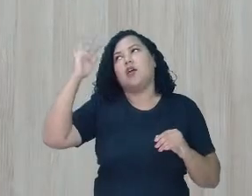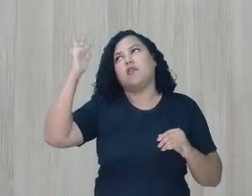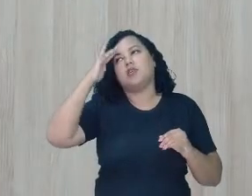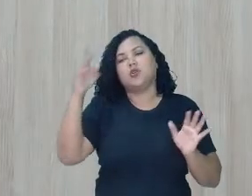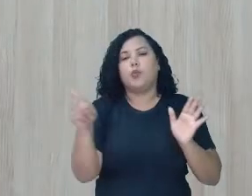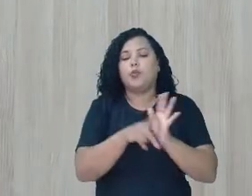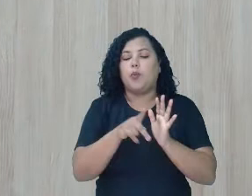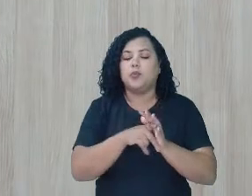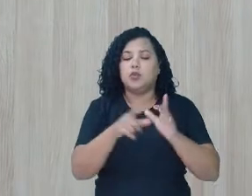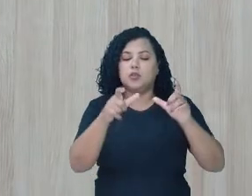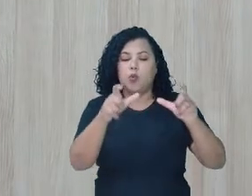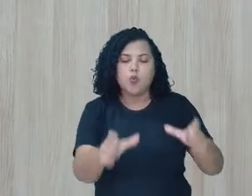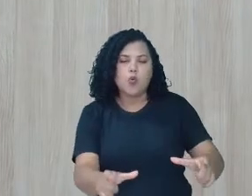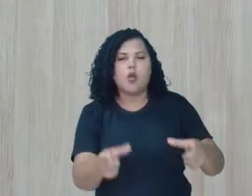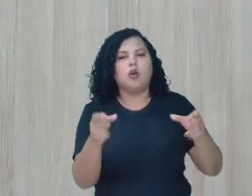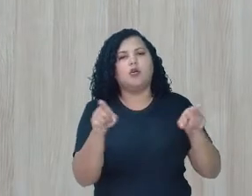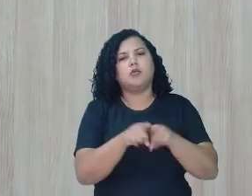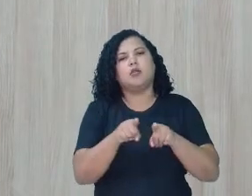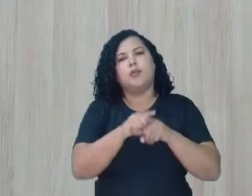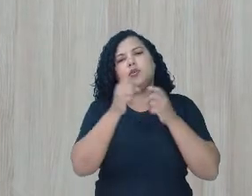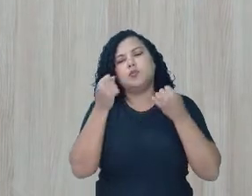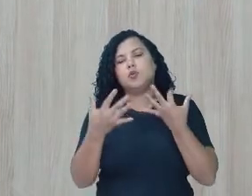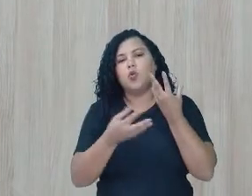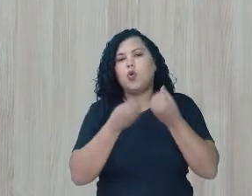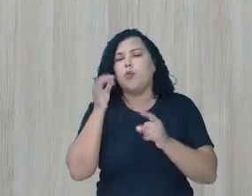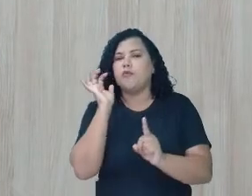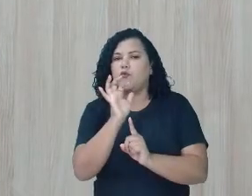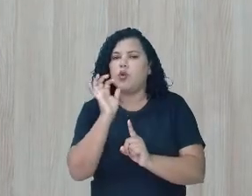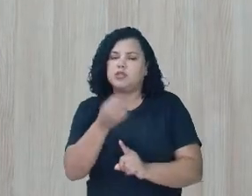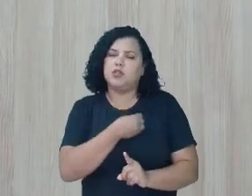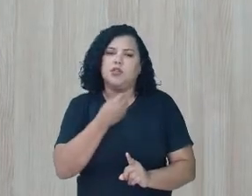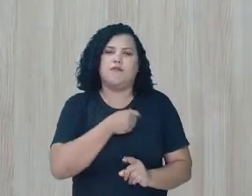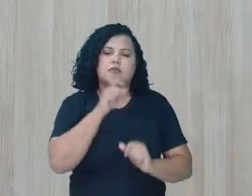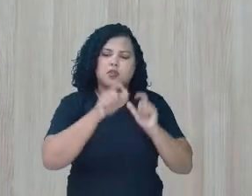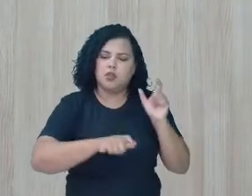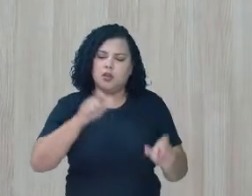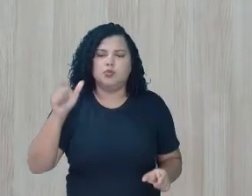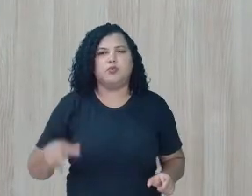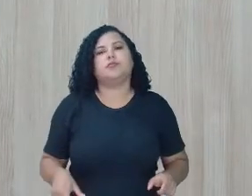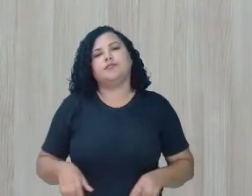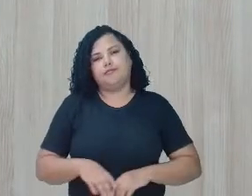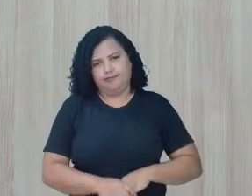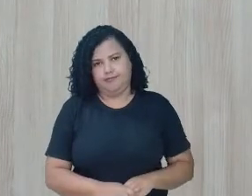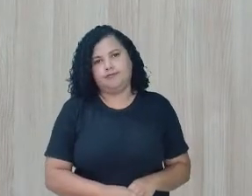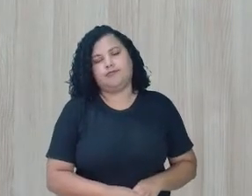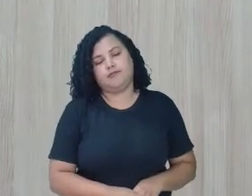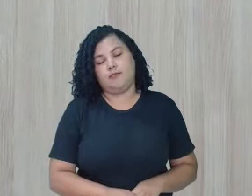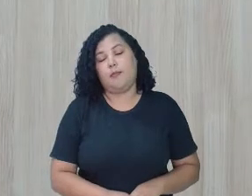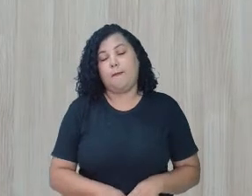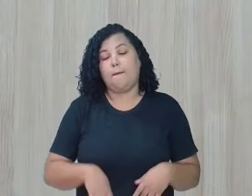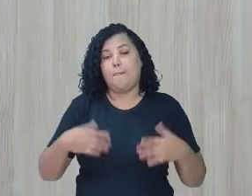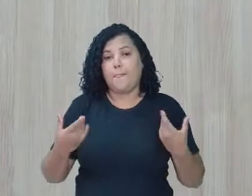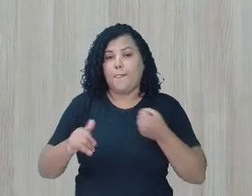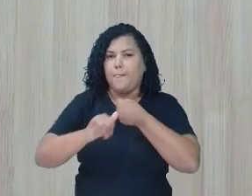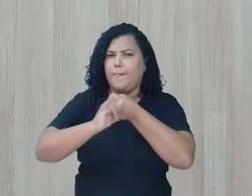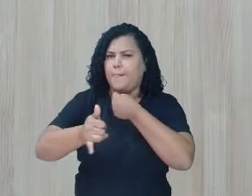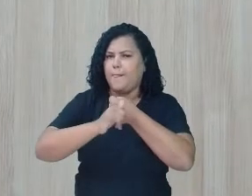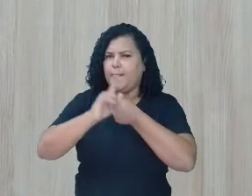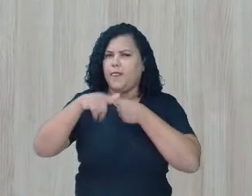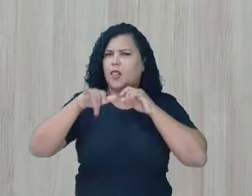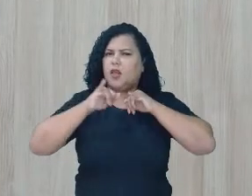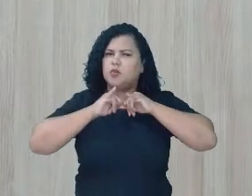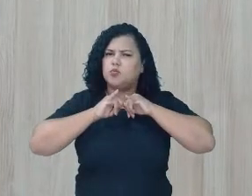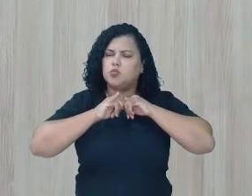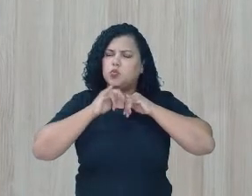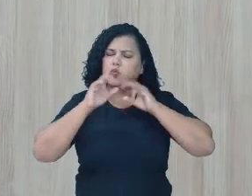esse buraco e falo também como ele impacta a vida das pessoas. Então a crônica vai ser esse tema que está tão focado no